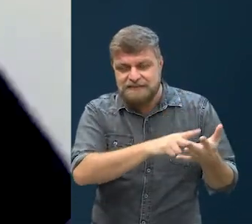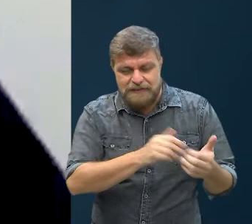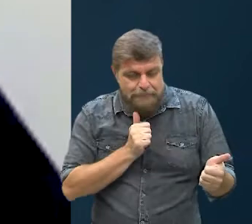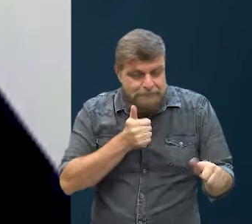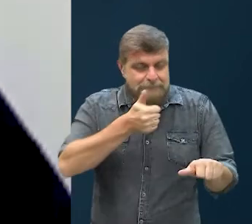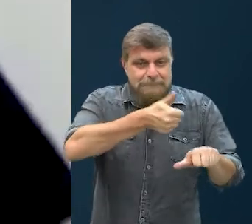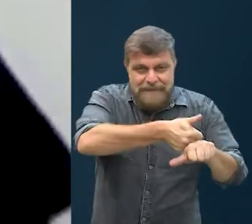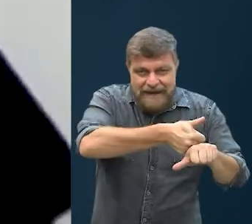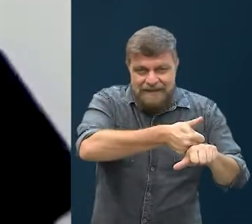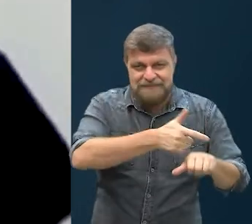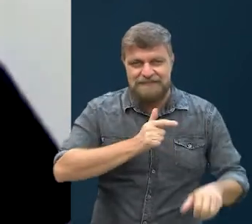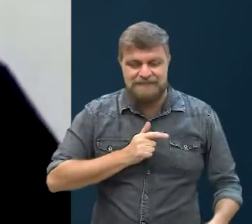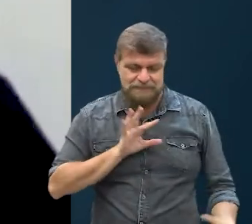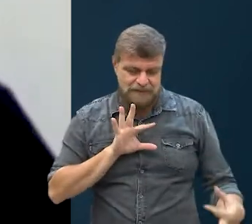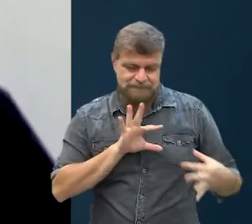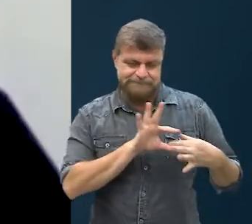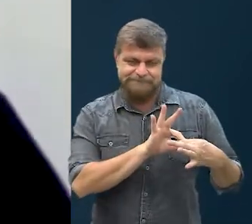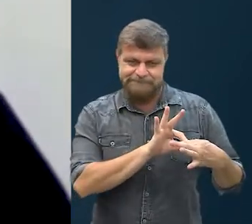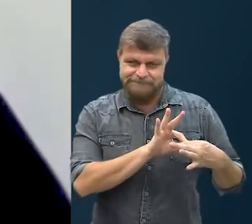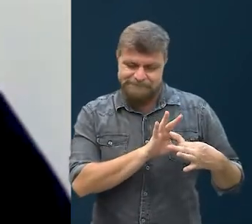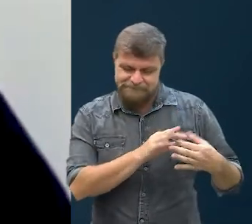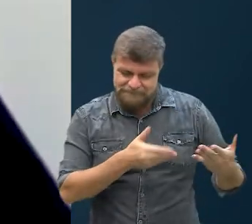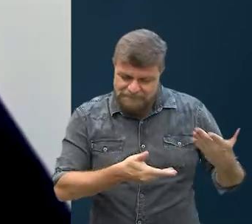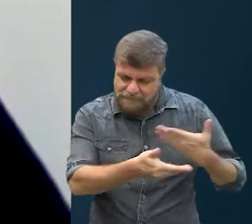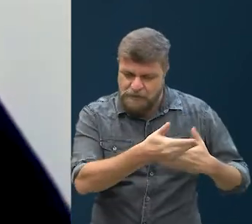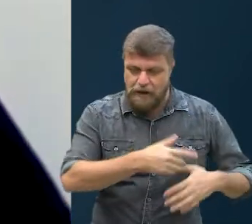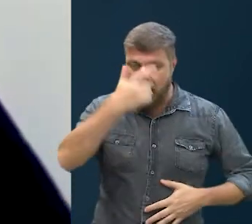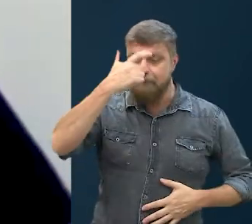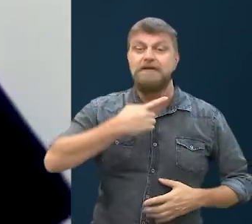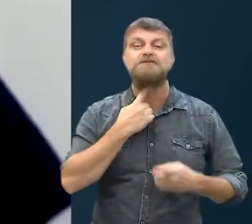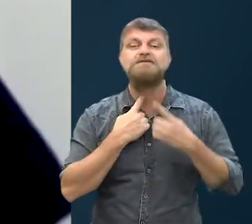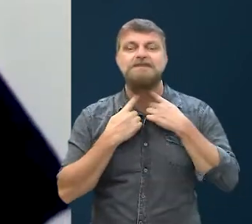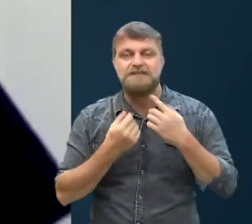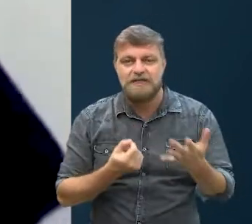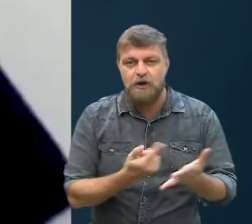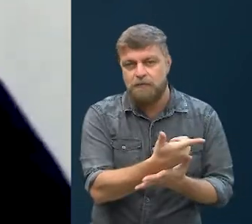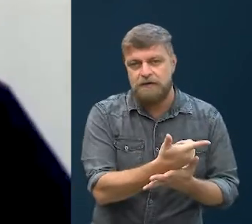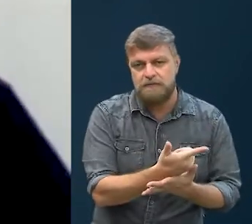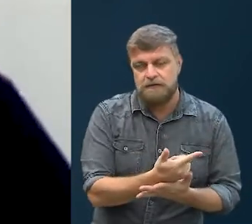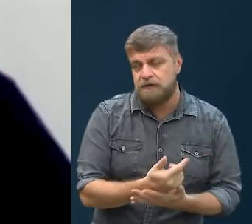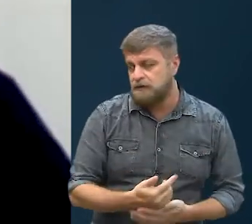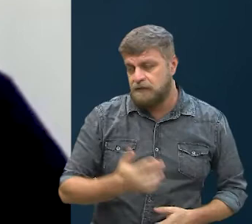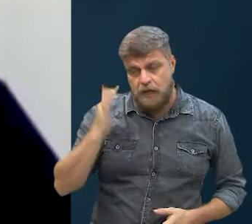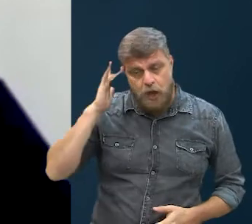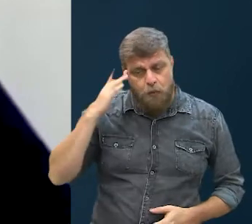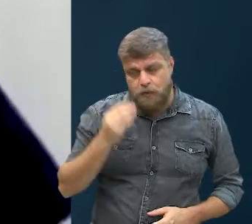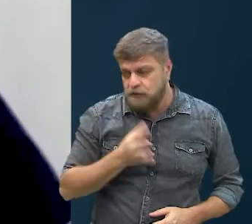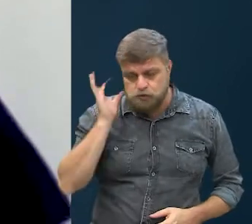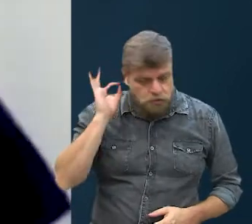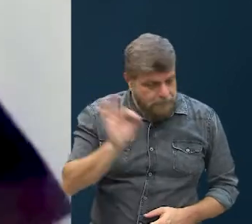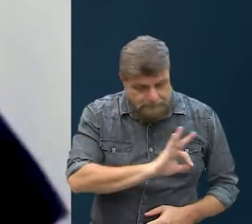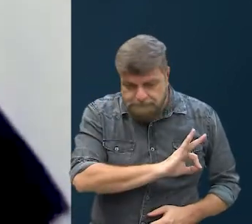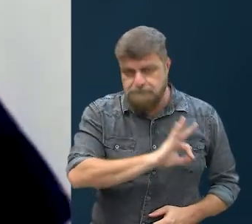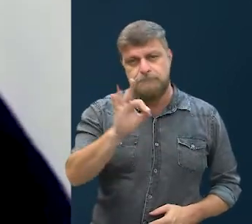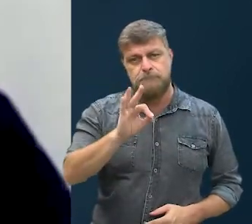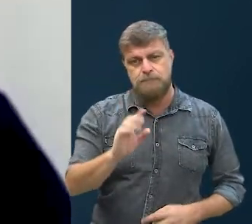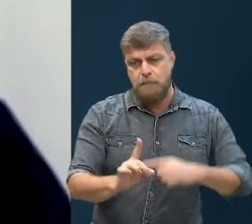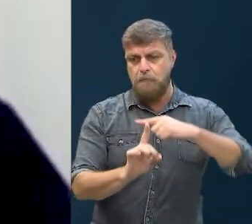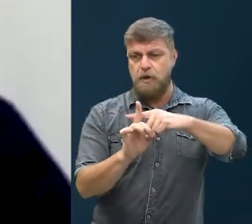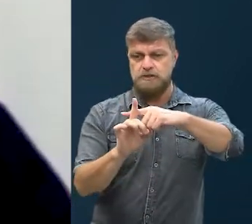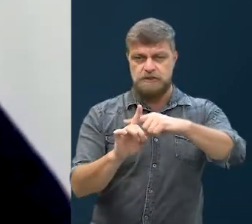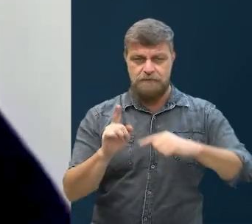próxima realmente, uma conexão melhor aí com os consumidores. E que eu acho muito positivo, né? Porque a gente está vendo ali